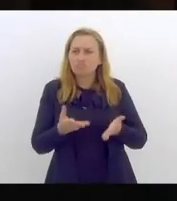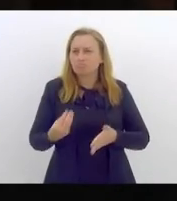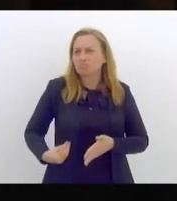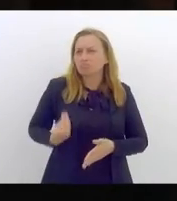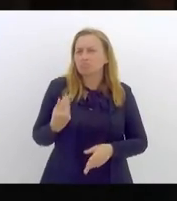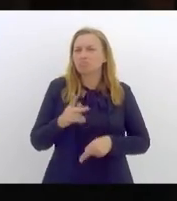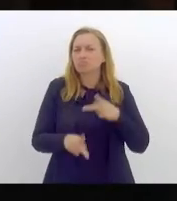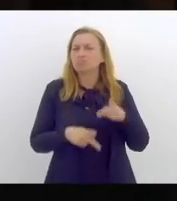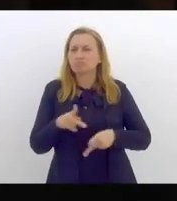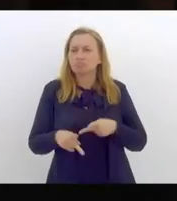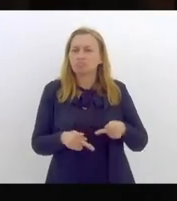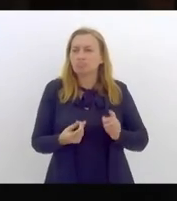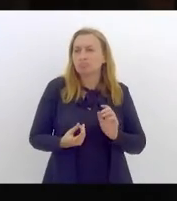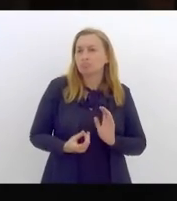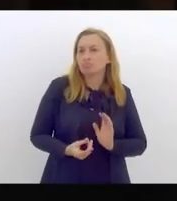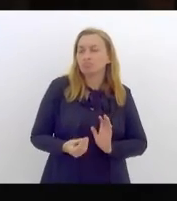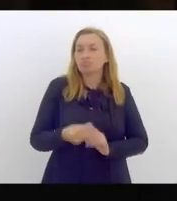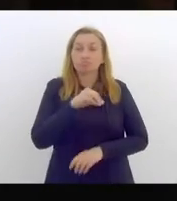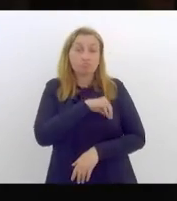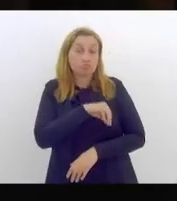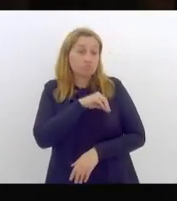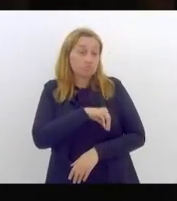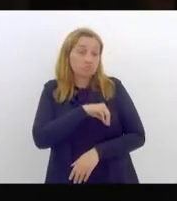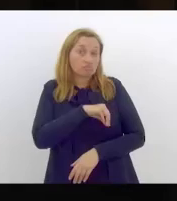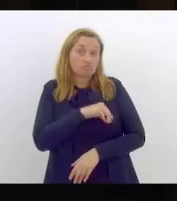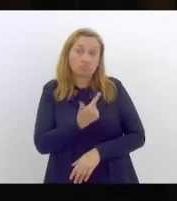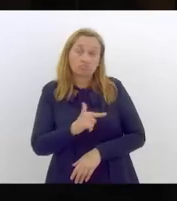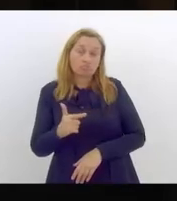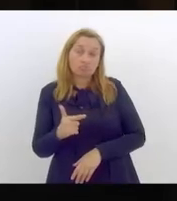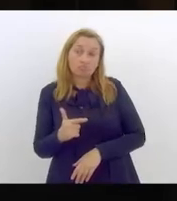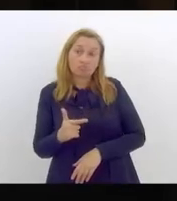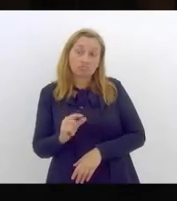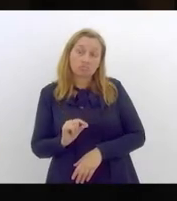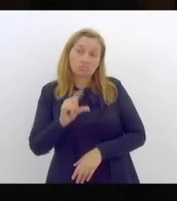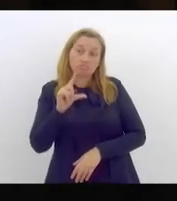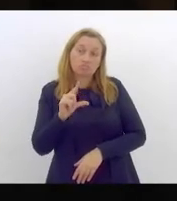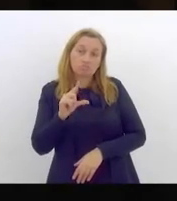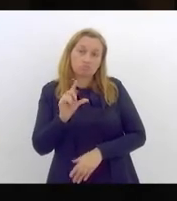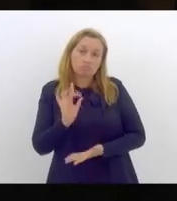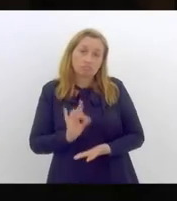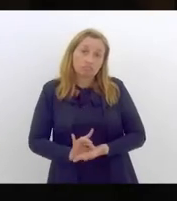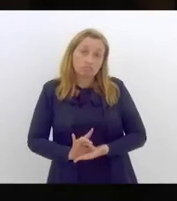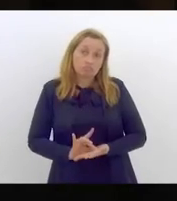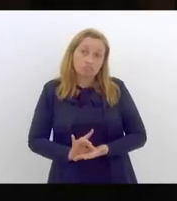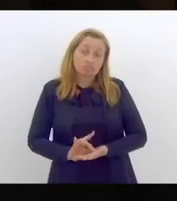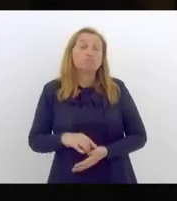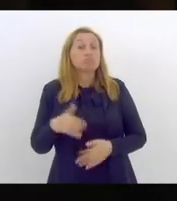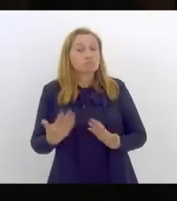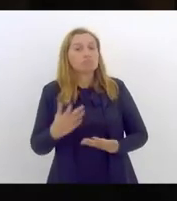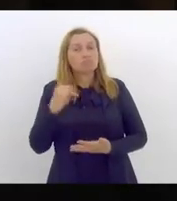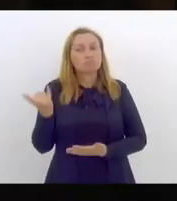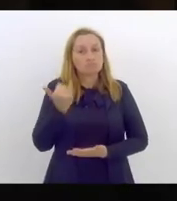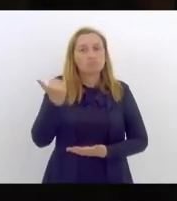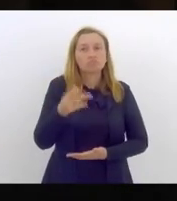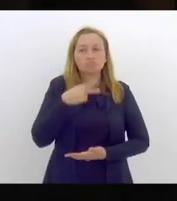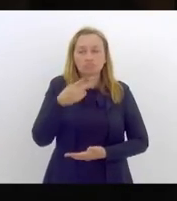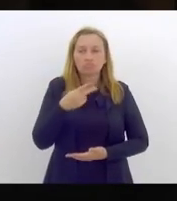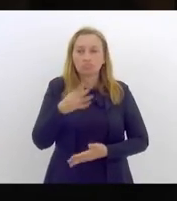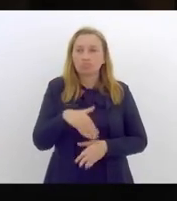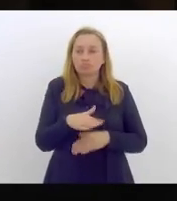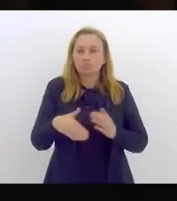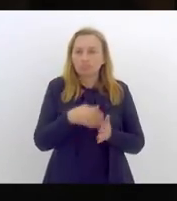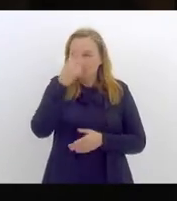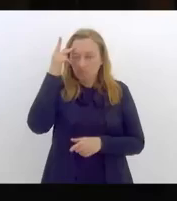vida da população, que é o salário mínimo, que não teve, não vai ter aumento real. Então, é muito importante dizer para todos